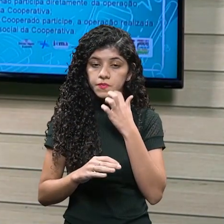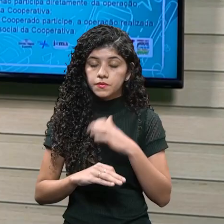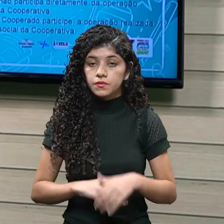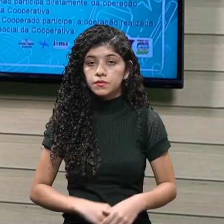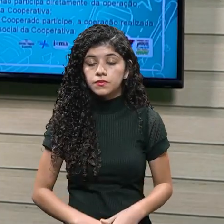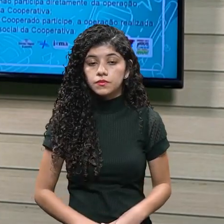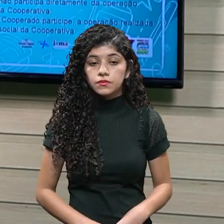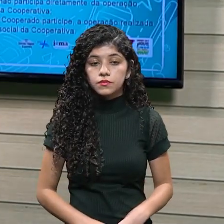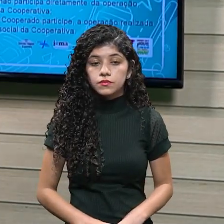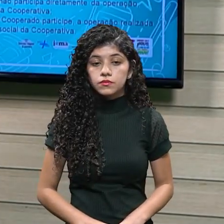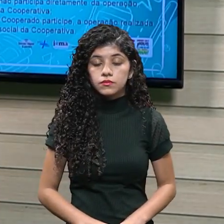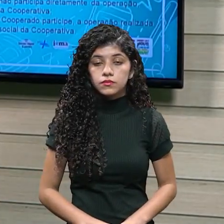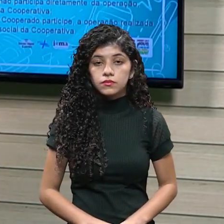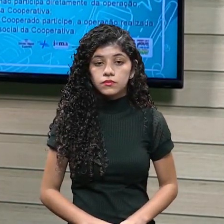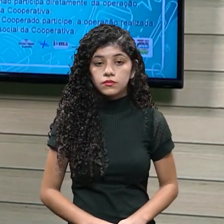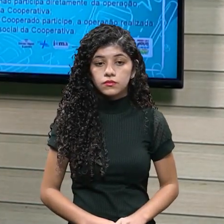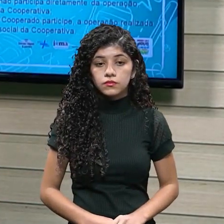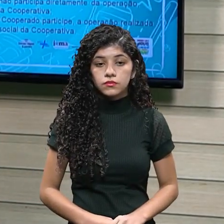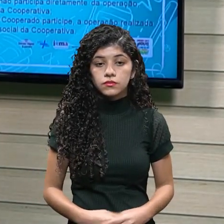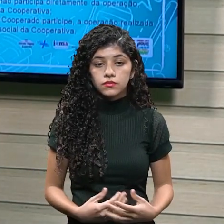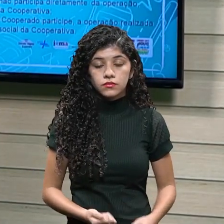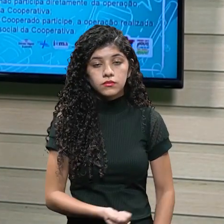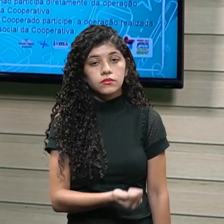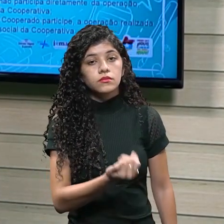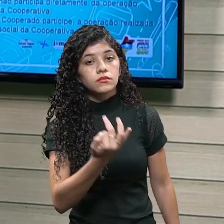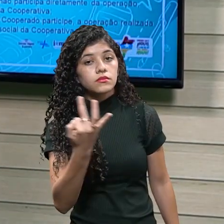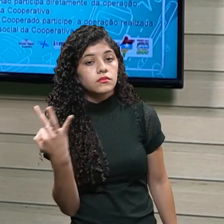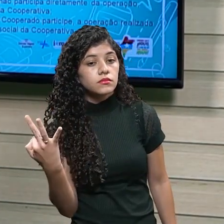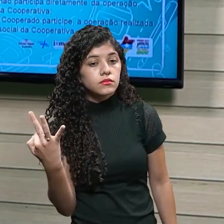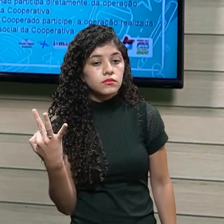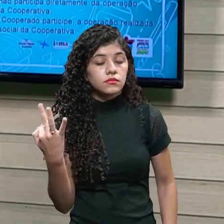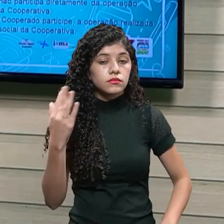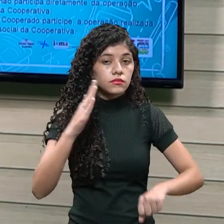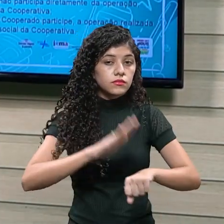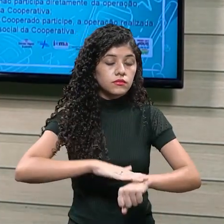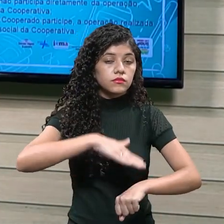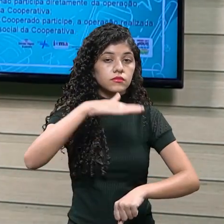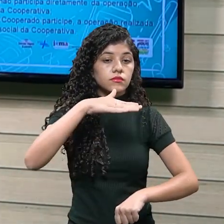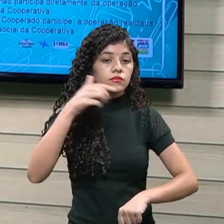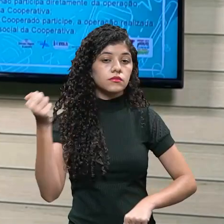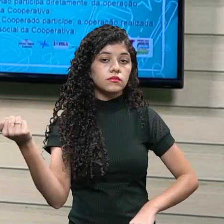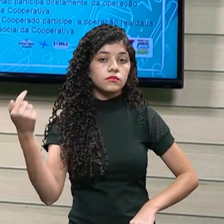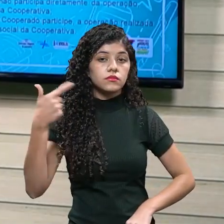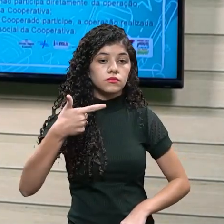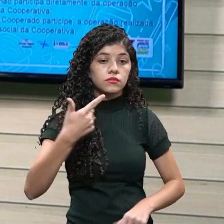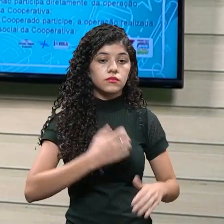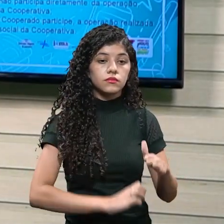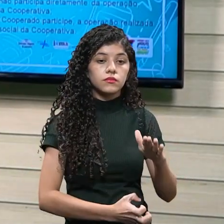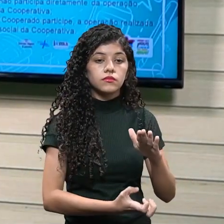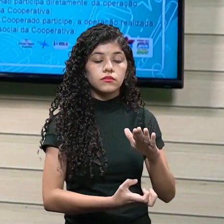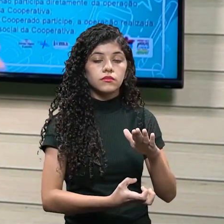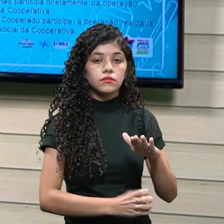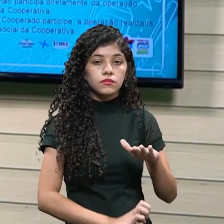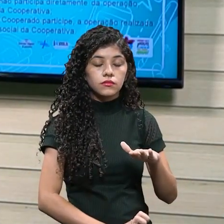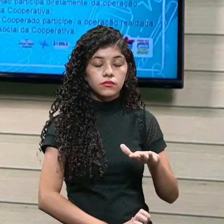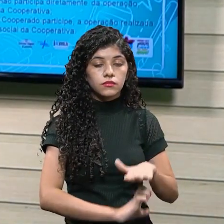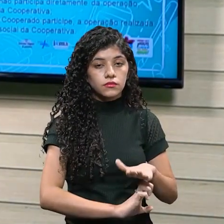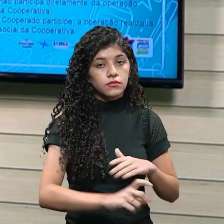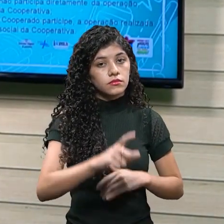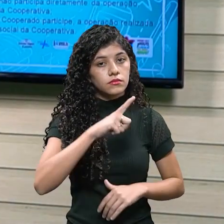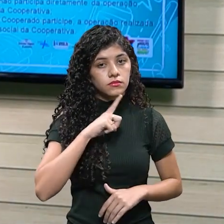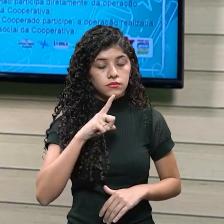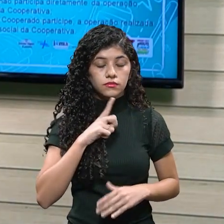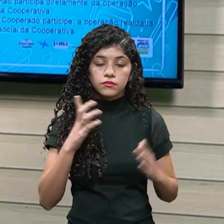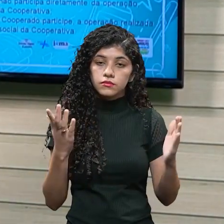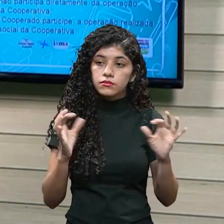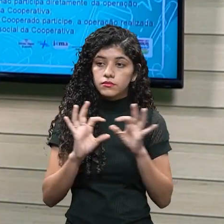Aí, no caso, o quantitativo foi acima do que a cooperativa tem de cooperados para